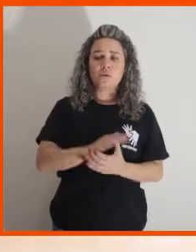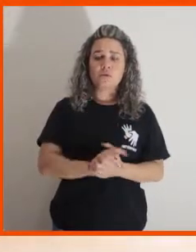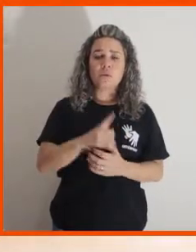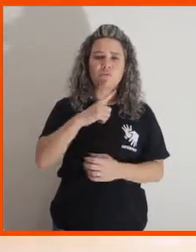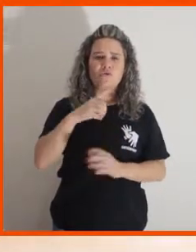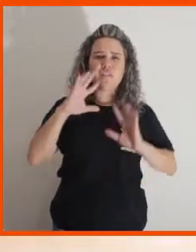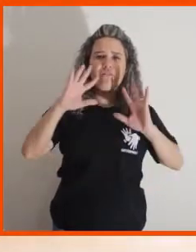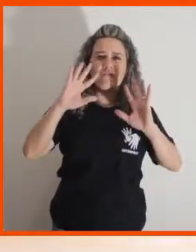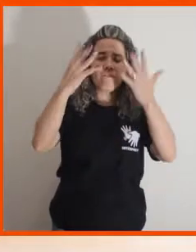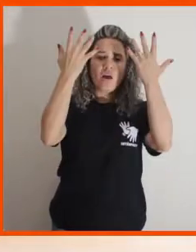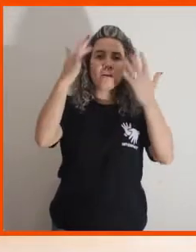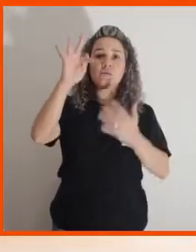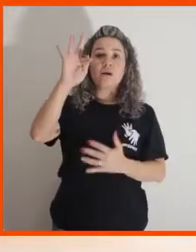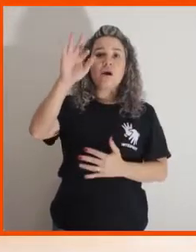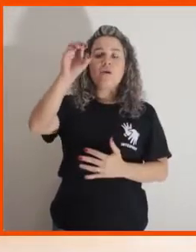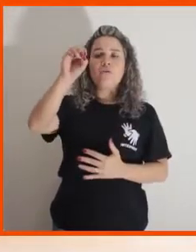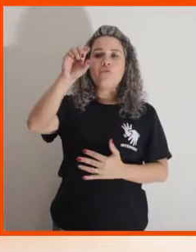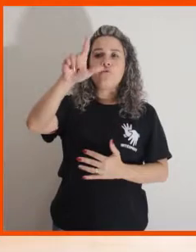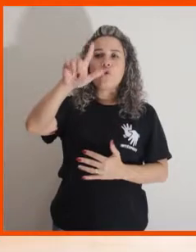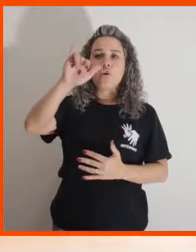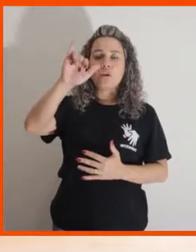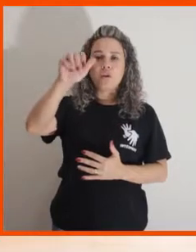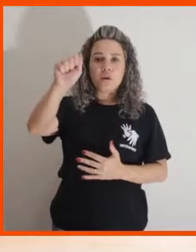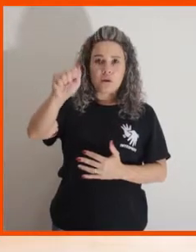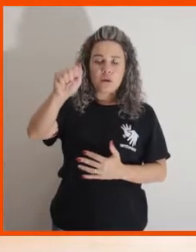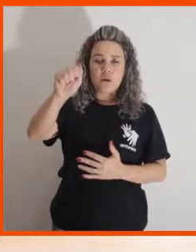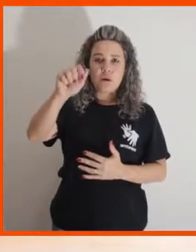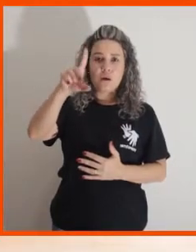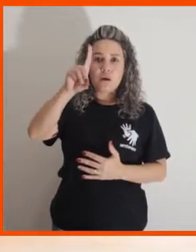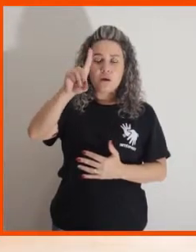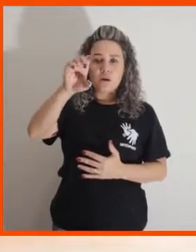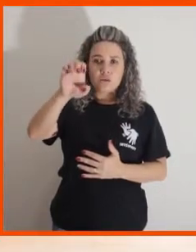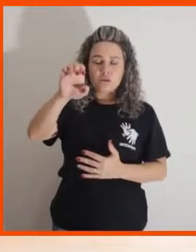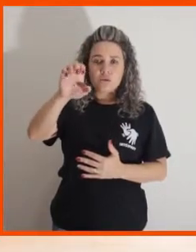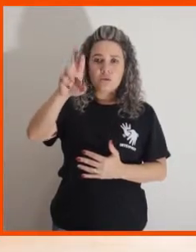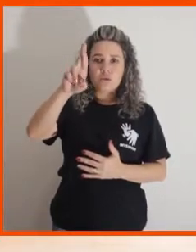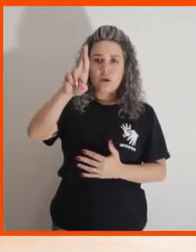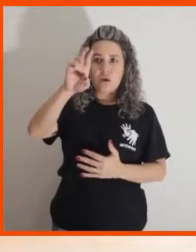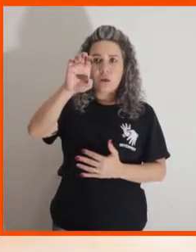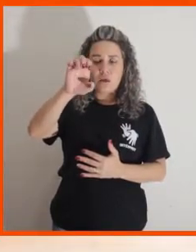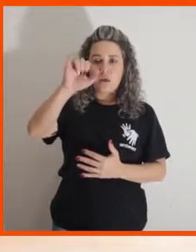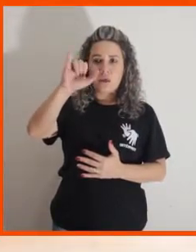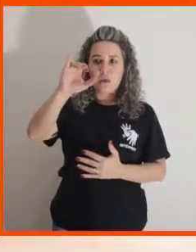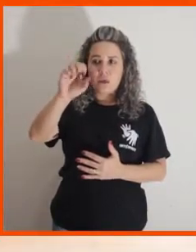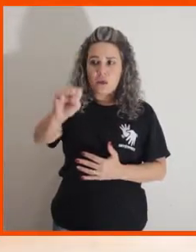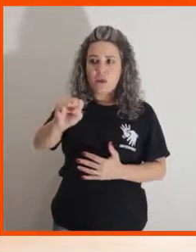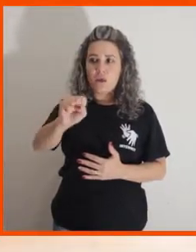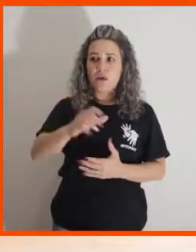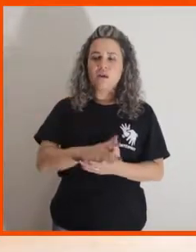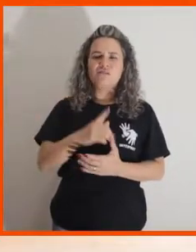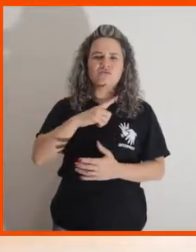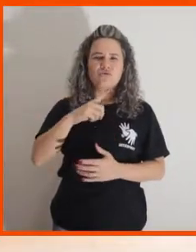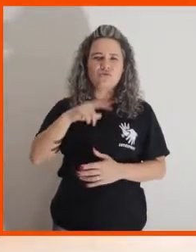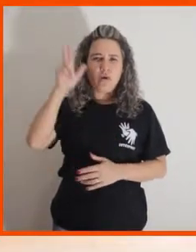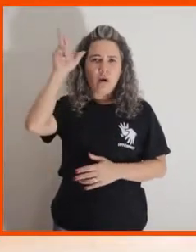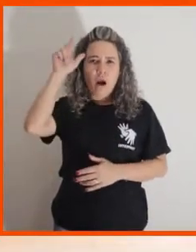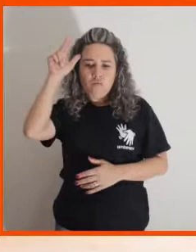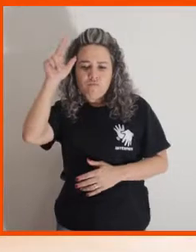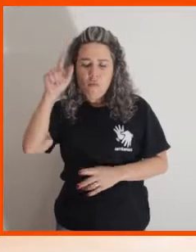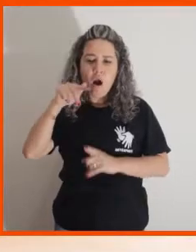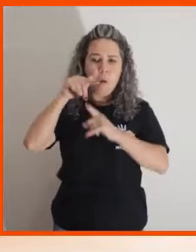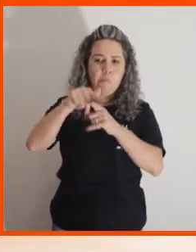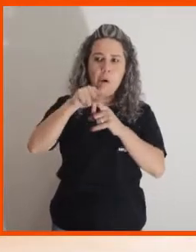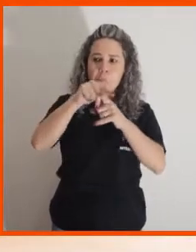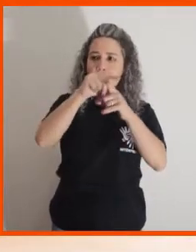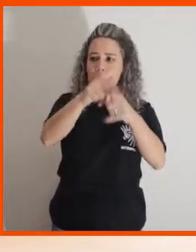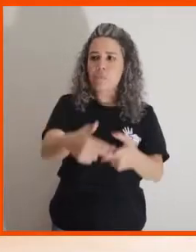caretagem, tinha a festa, né? De reis também. que era muito movimentada, o pessoal vinha a